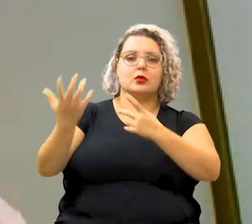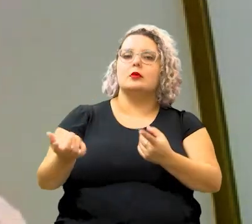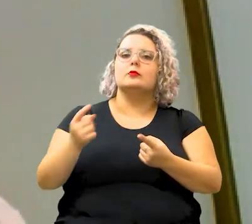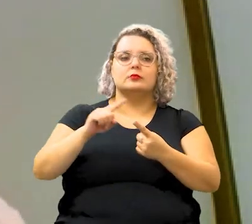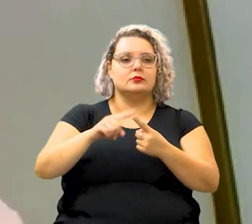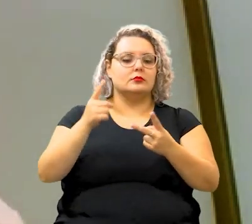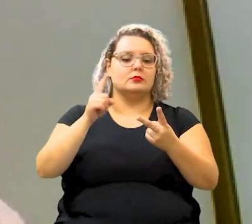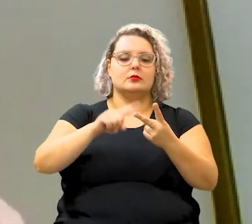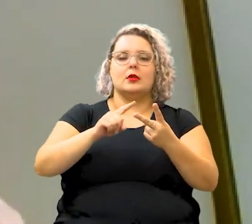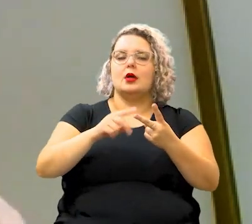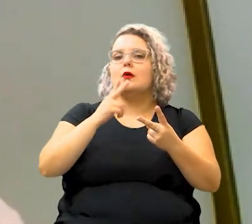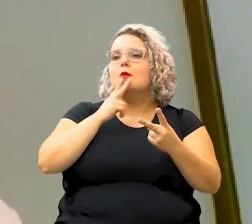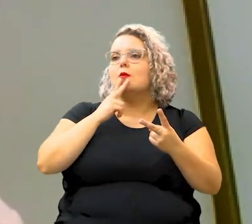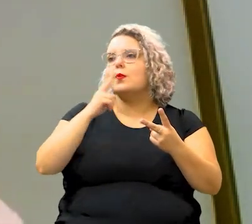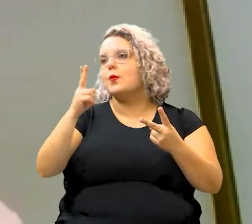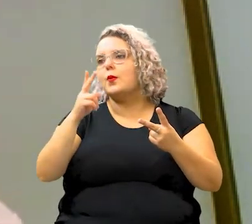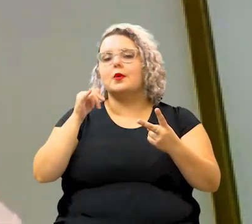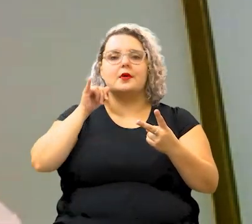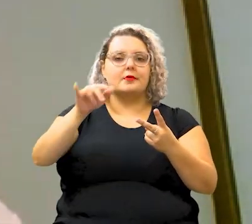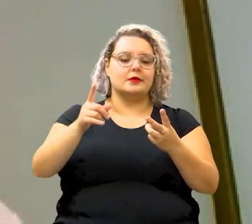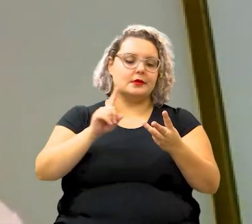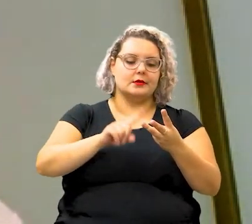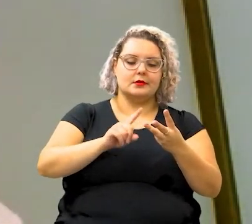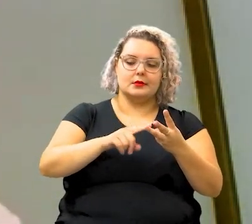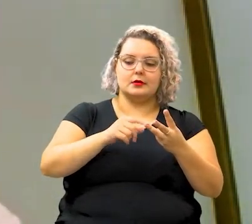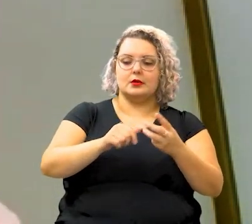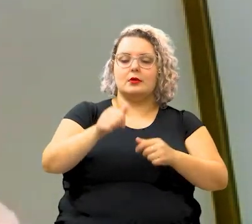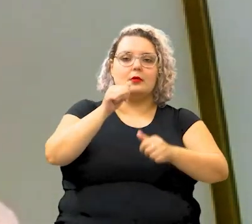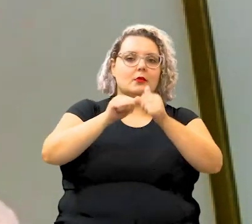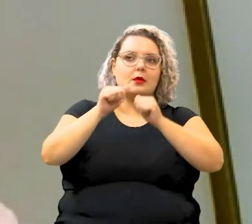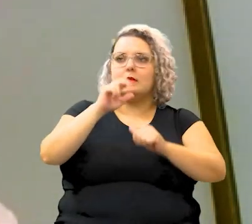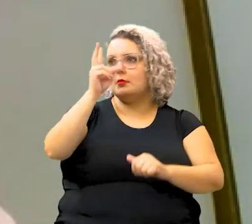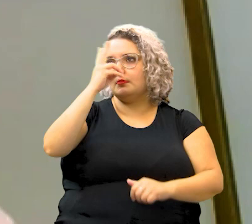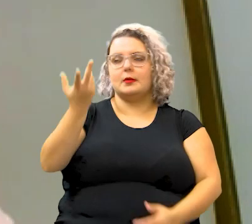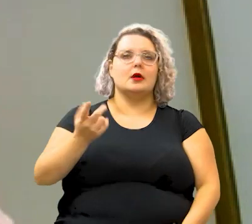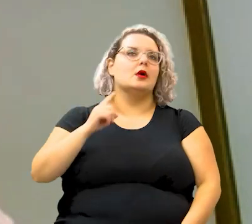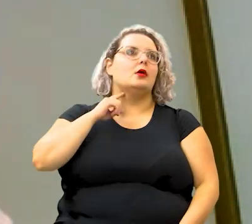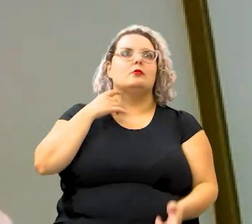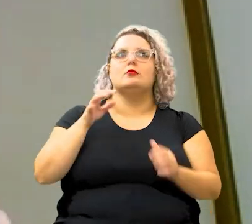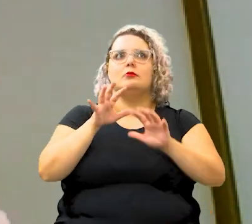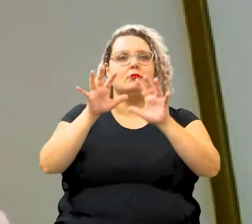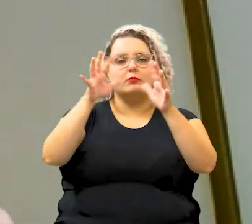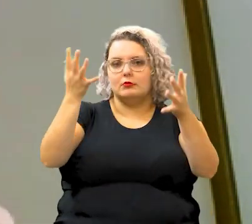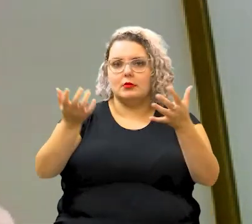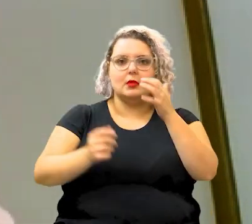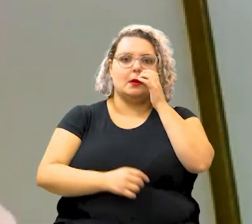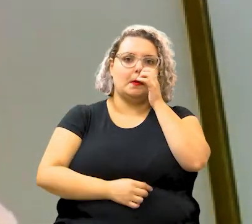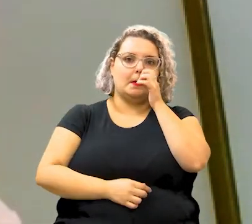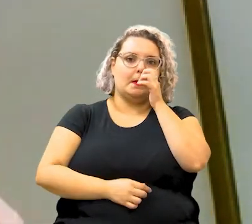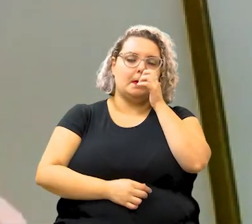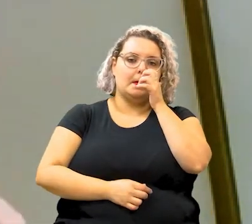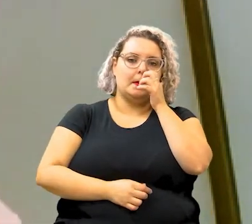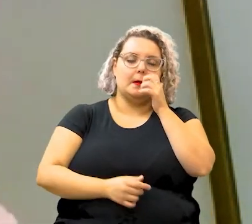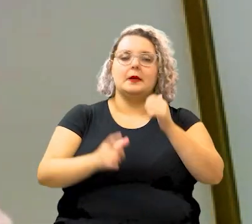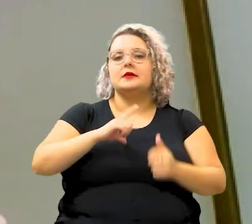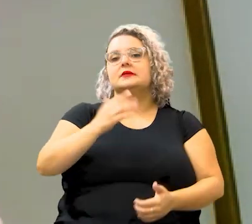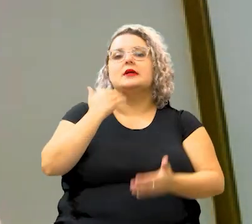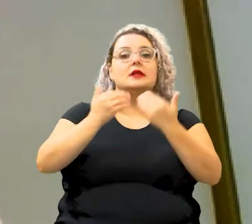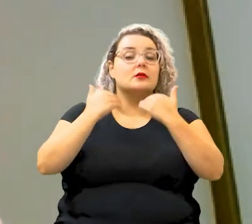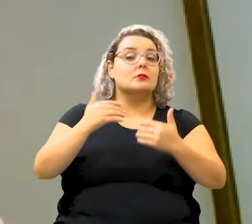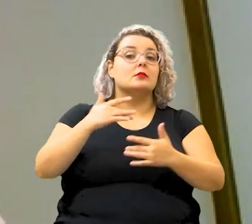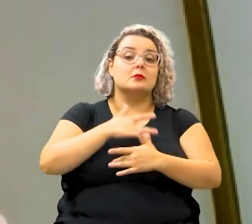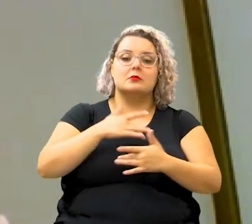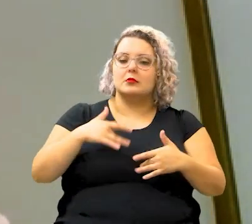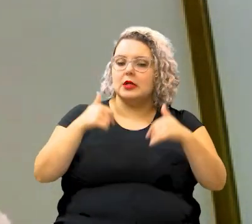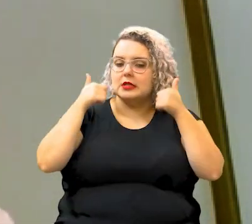evitar tabagismo, exposição a excesso de poluição, então ter uma rotina alimentar